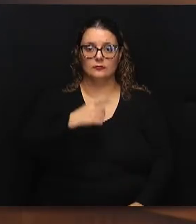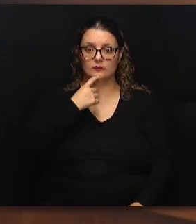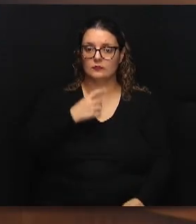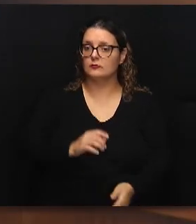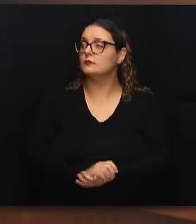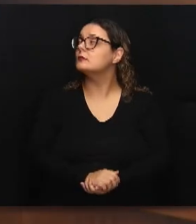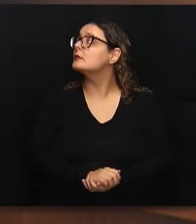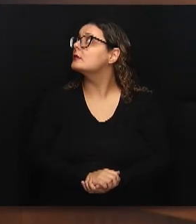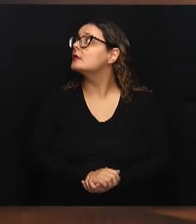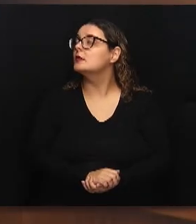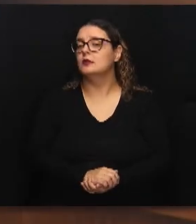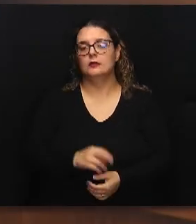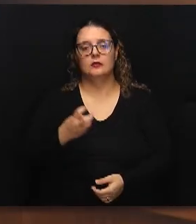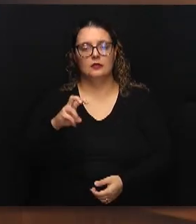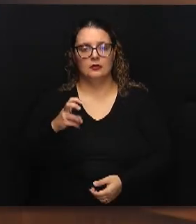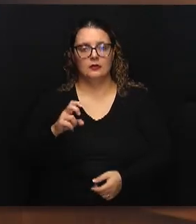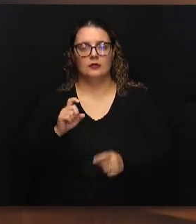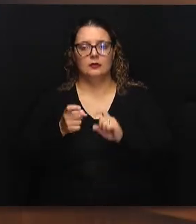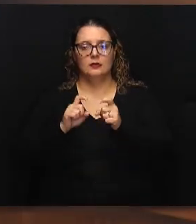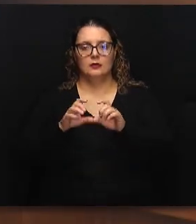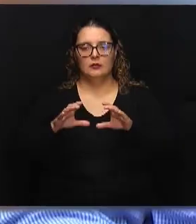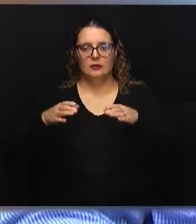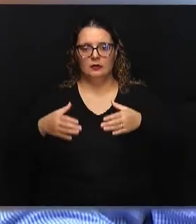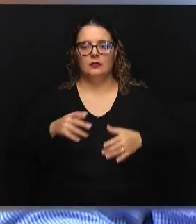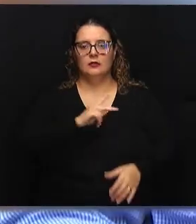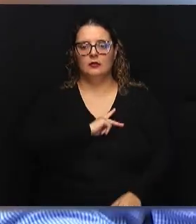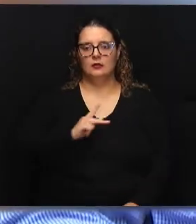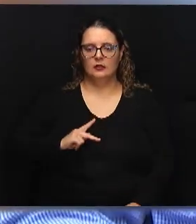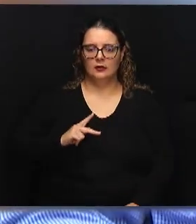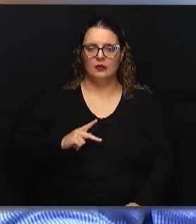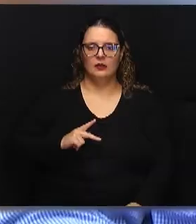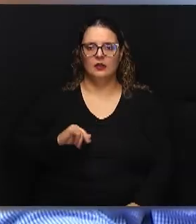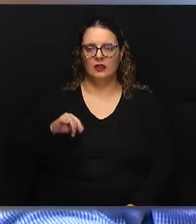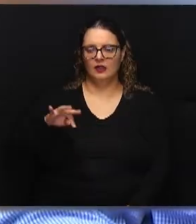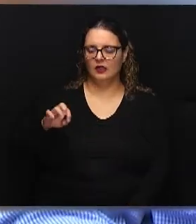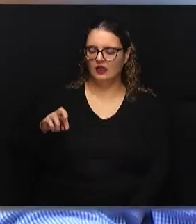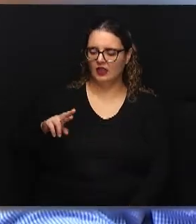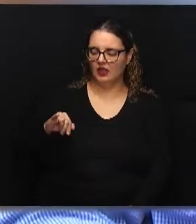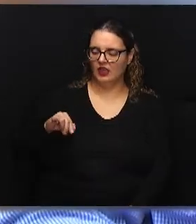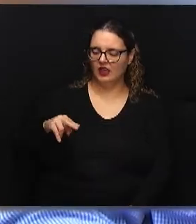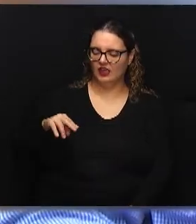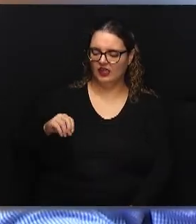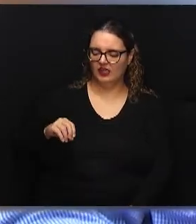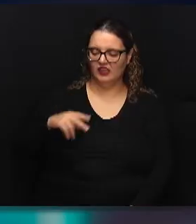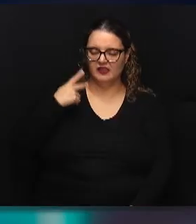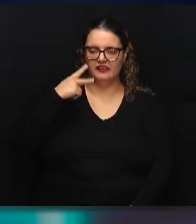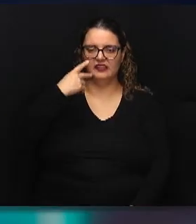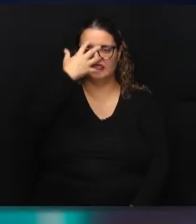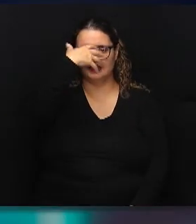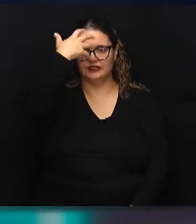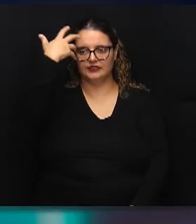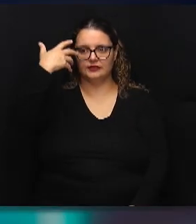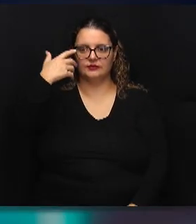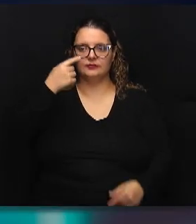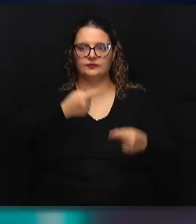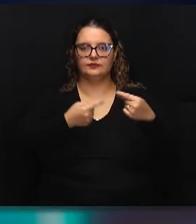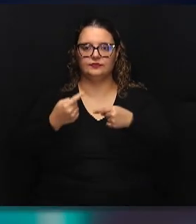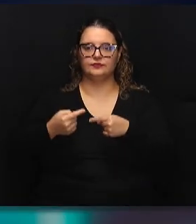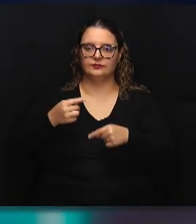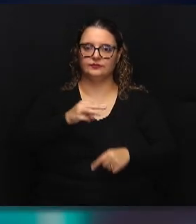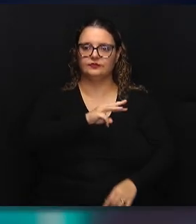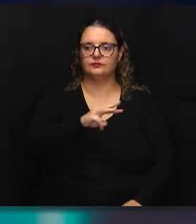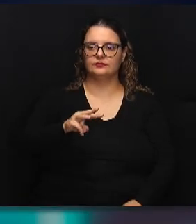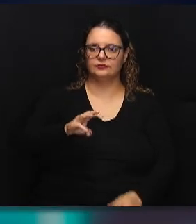A 5ª reunião da Comissão de Cultura, que teve como presidente interino o vereador Vini Oliveira, debateu uma plataforma que está à disposição